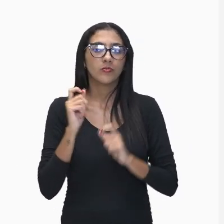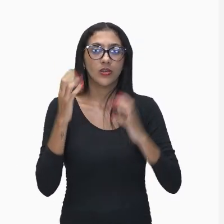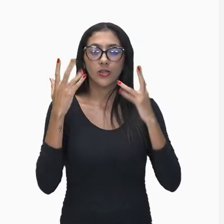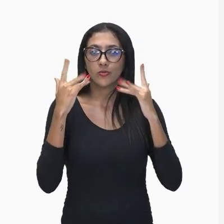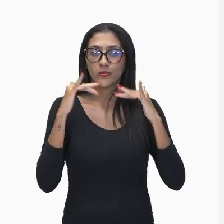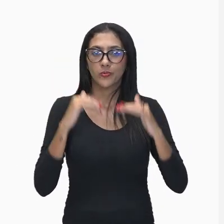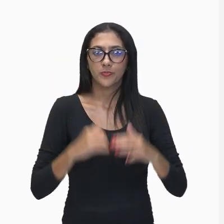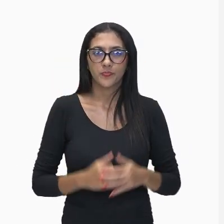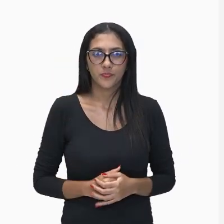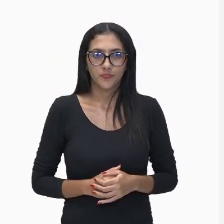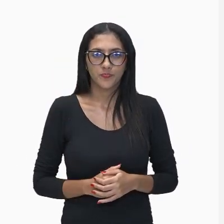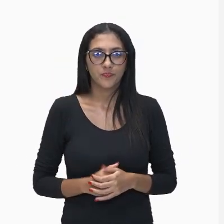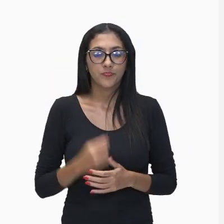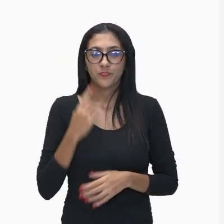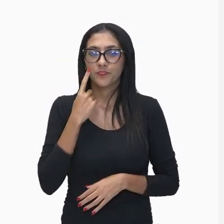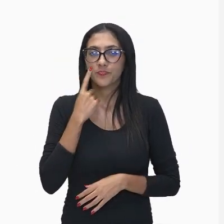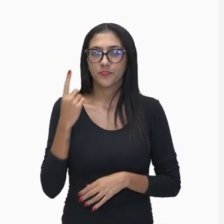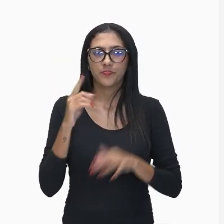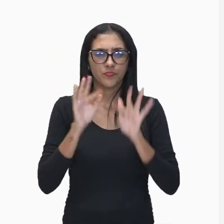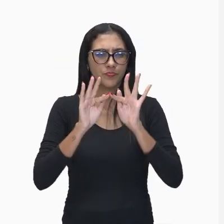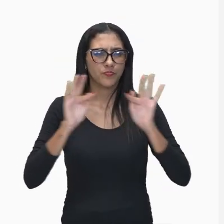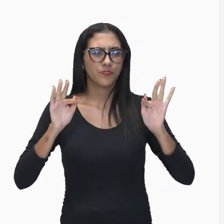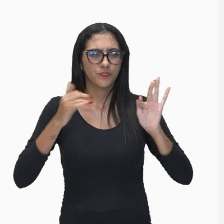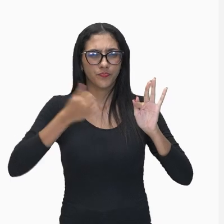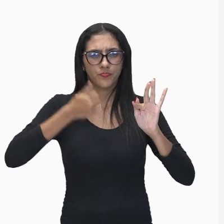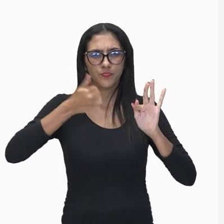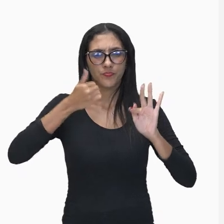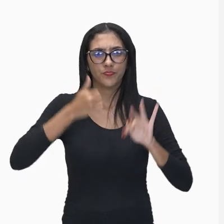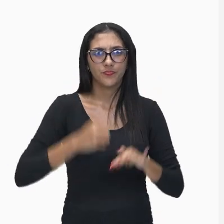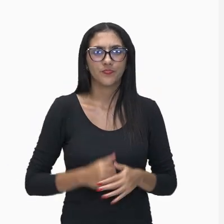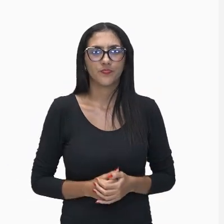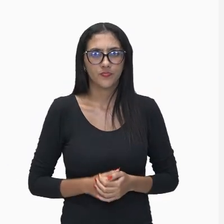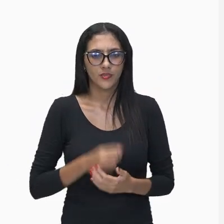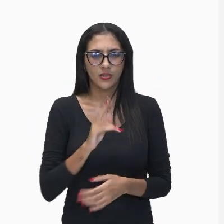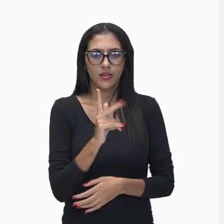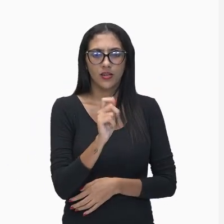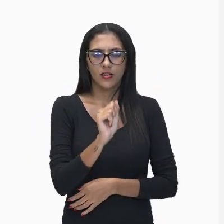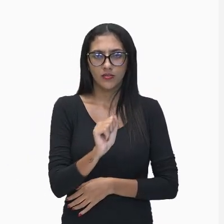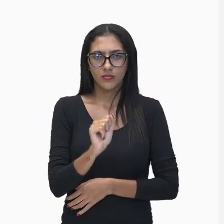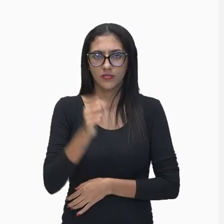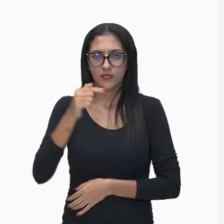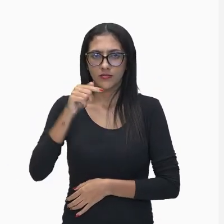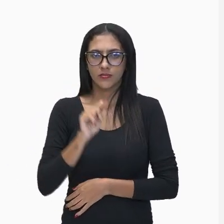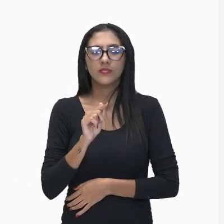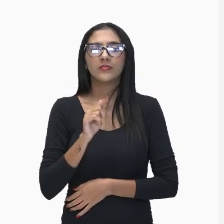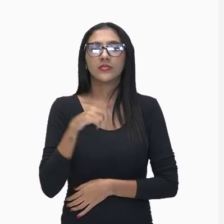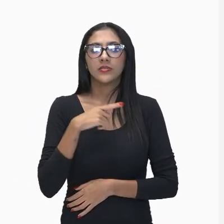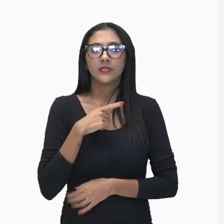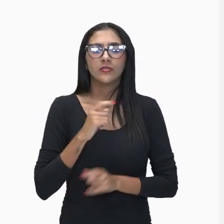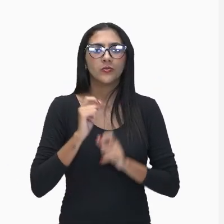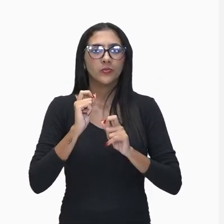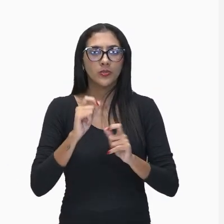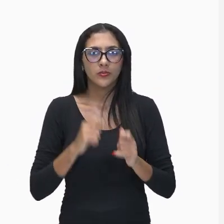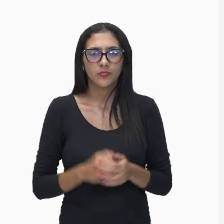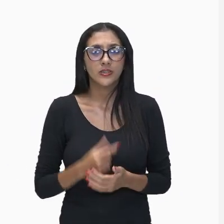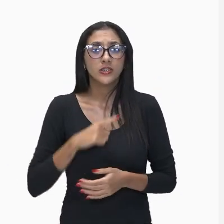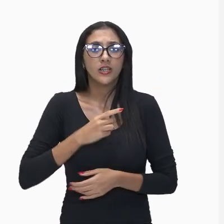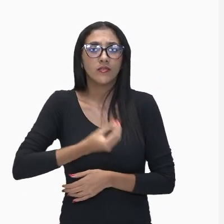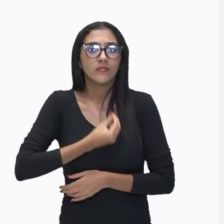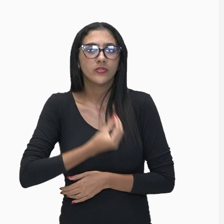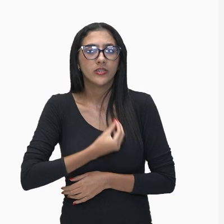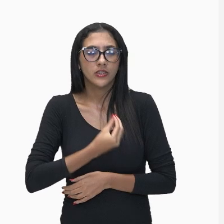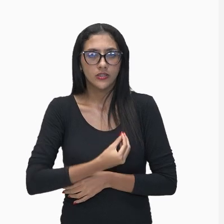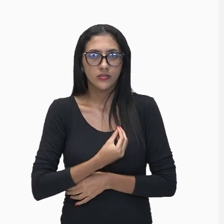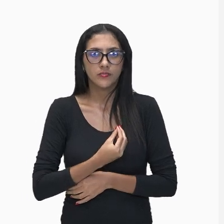Há muitas pessoas nas ruas. Observe, o verbo haver, no sentido de existir, também é